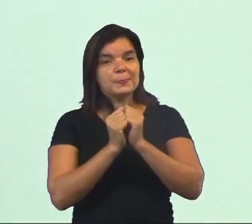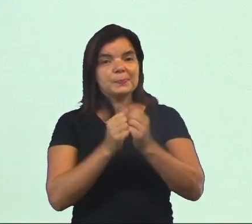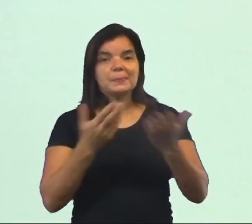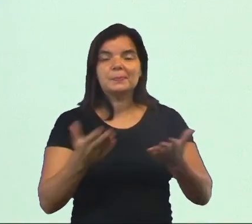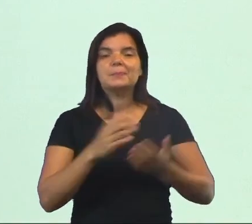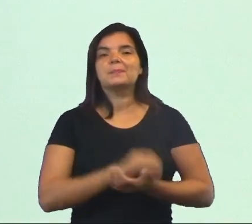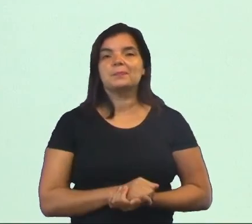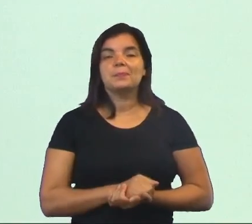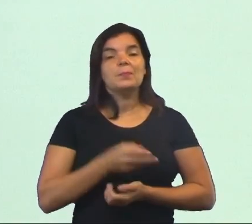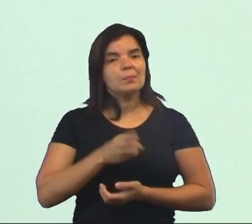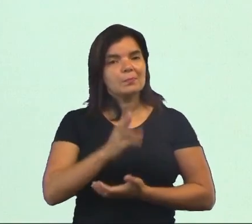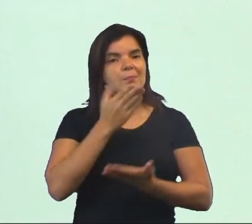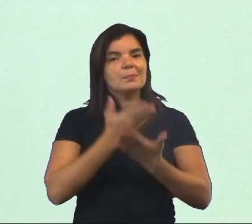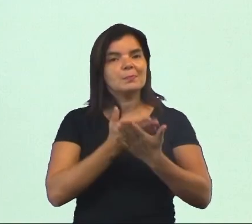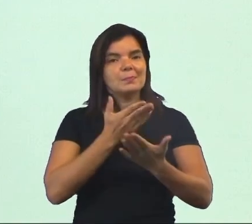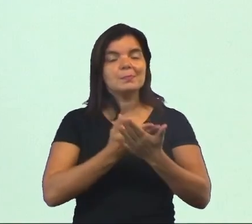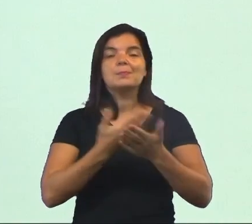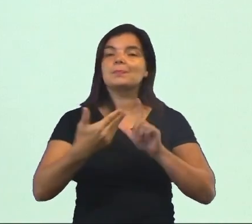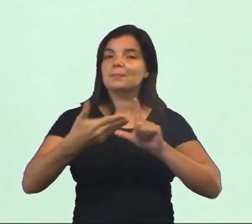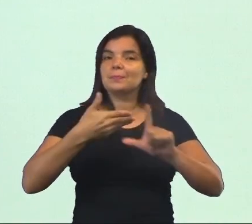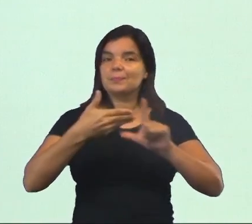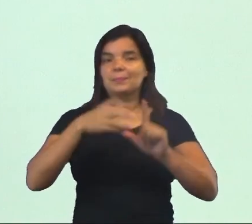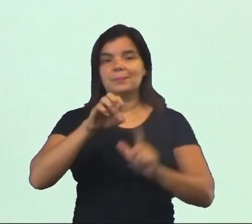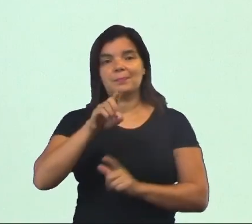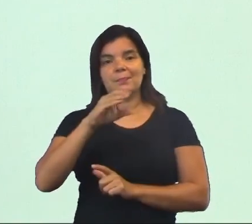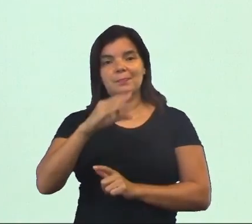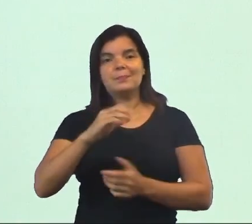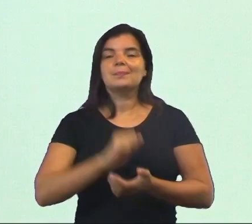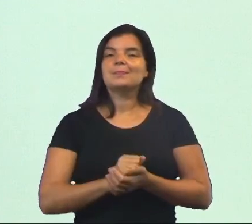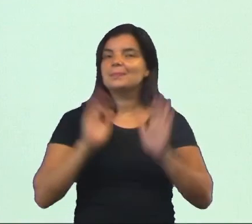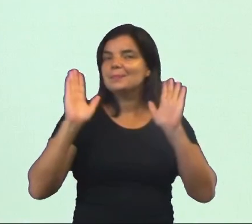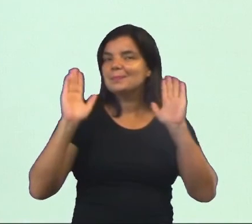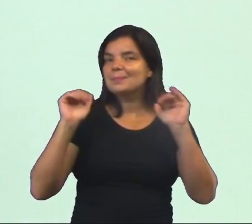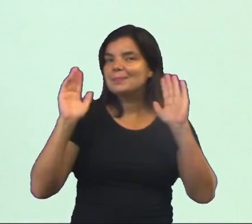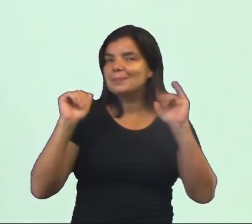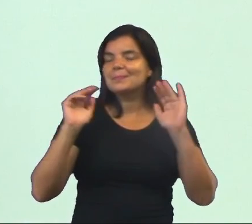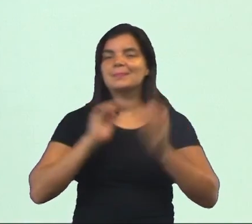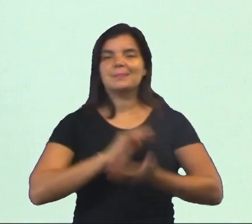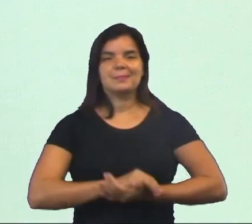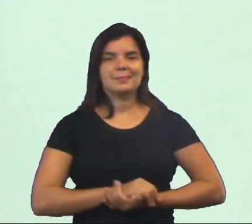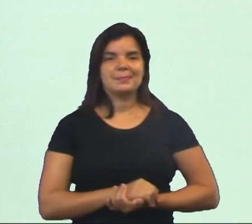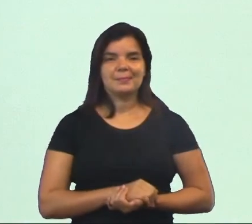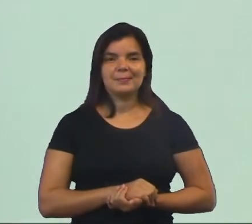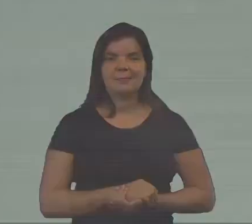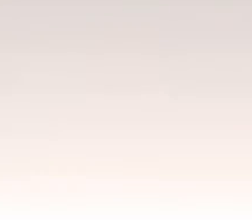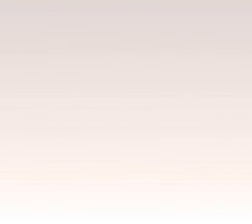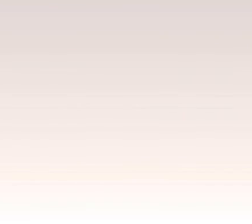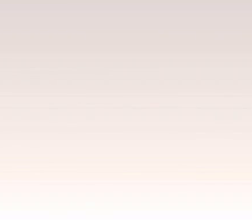comigo. Continue estudando, acessando a nossa plataforma Eduque. Tchau, tchau e até mais!